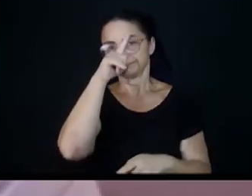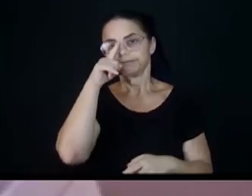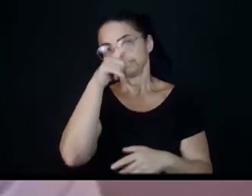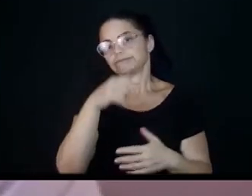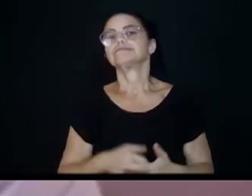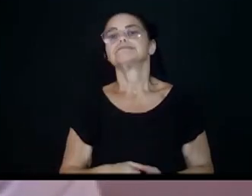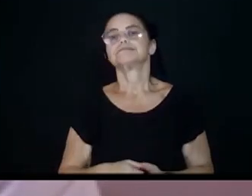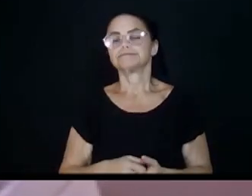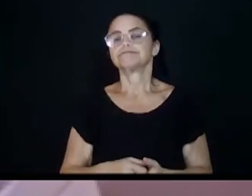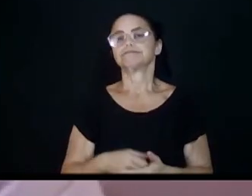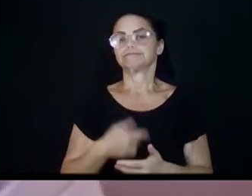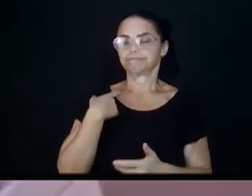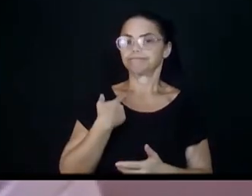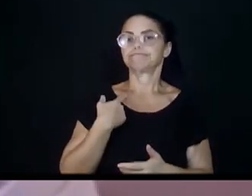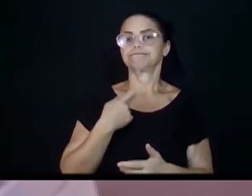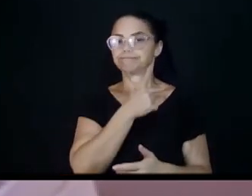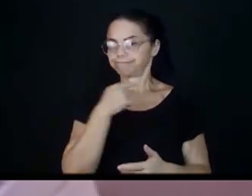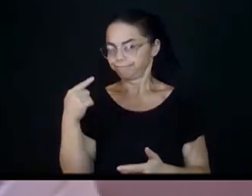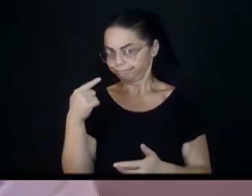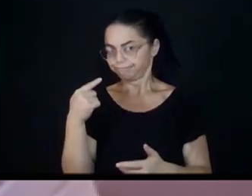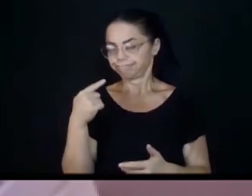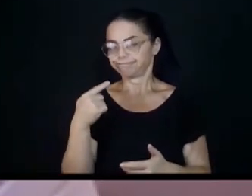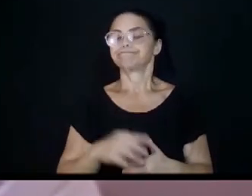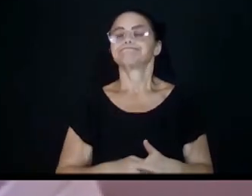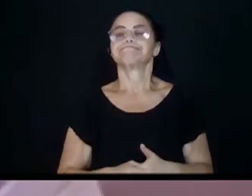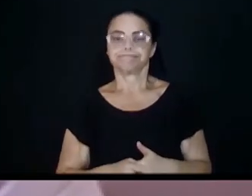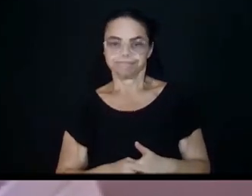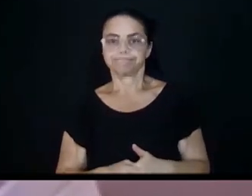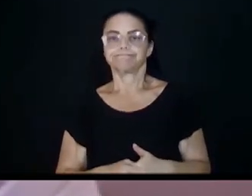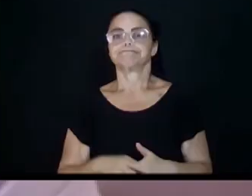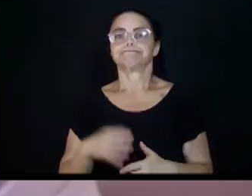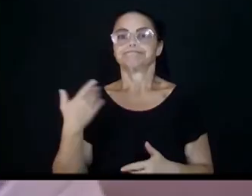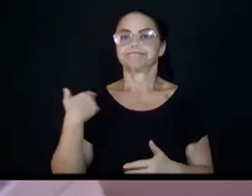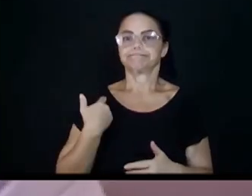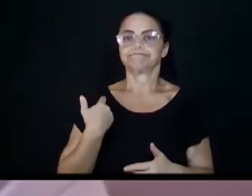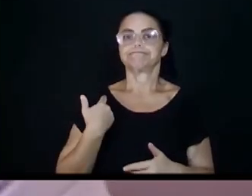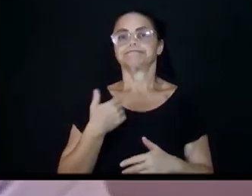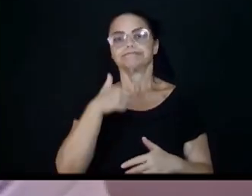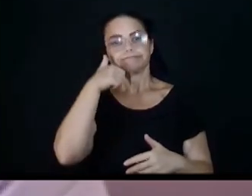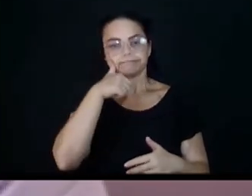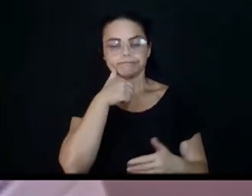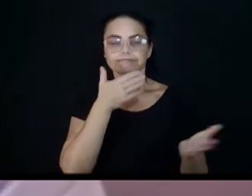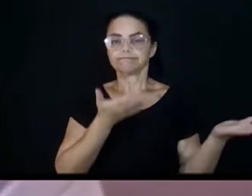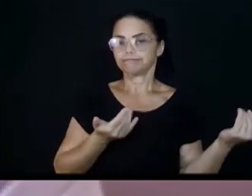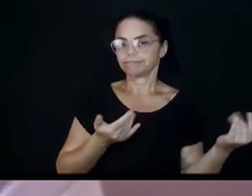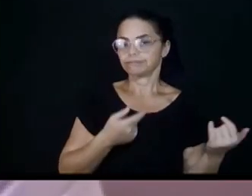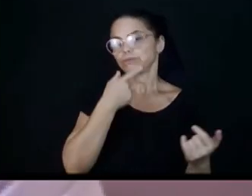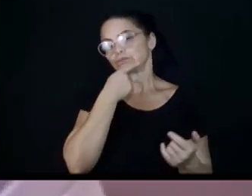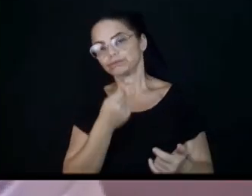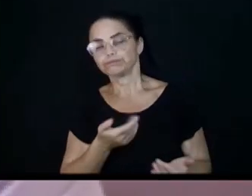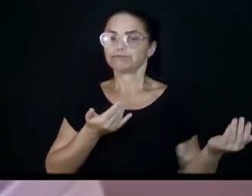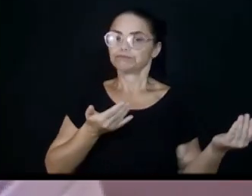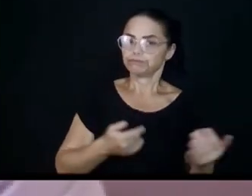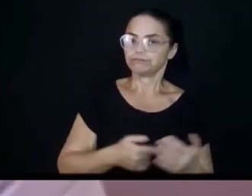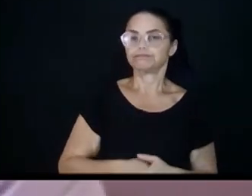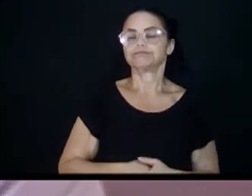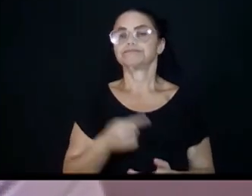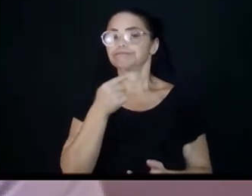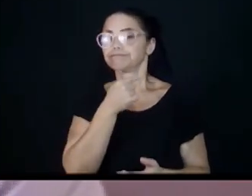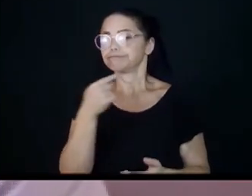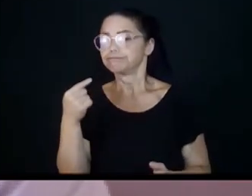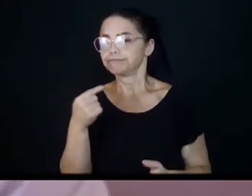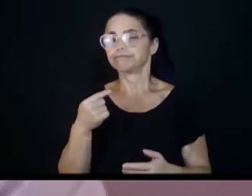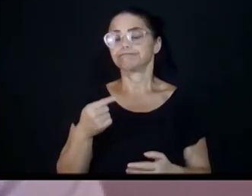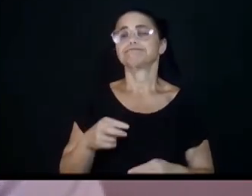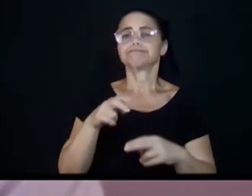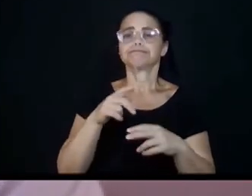de mortalidade. Você já pensou uma mulher jovem ou um jovem perder sua vida por causa de uma doença que a gente